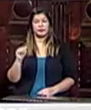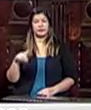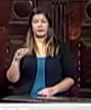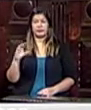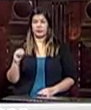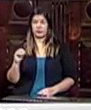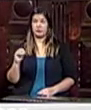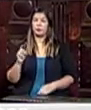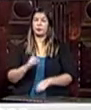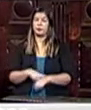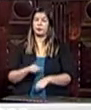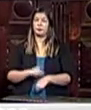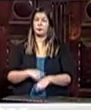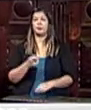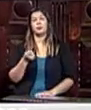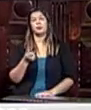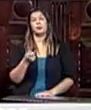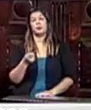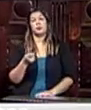em pouco tempo,